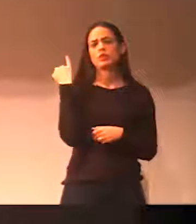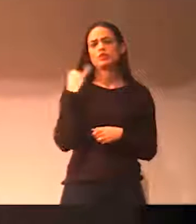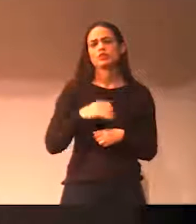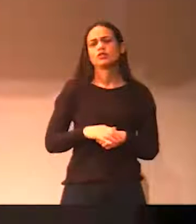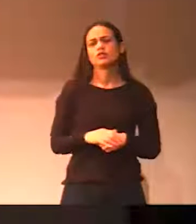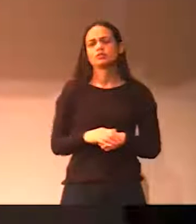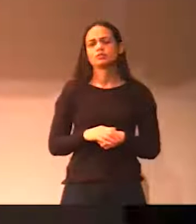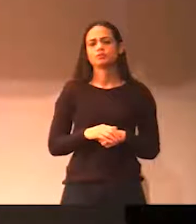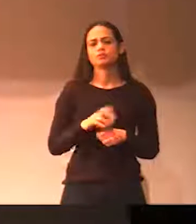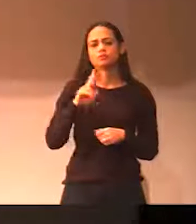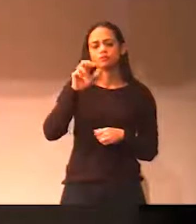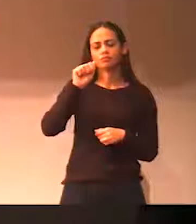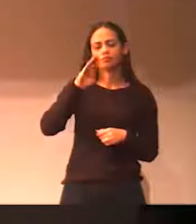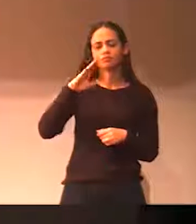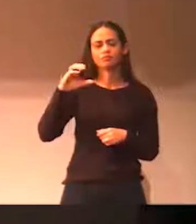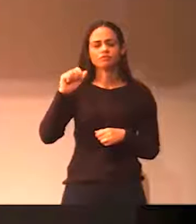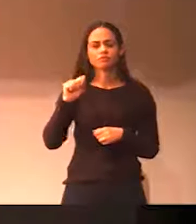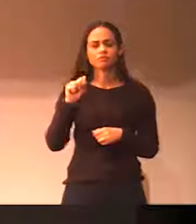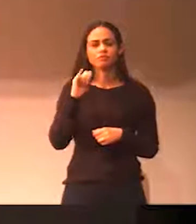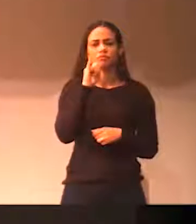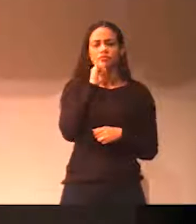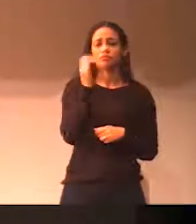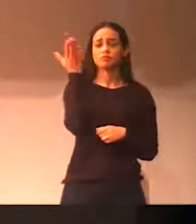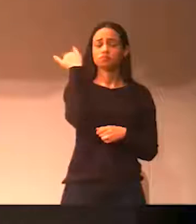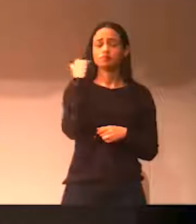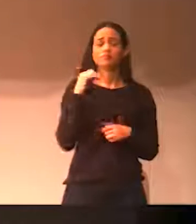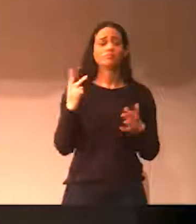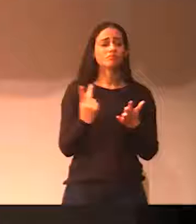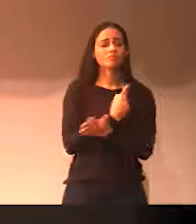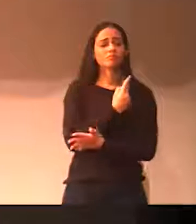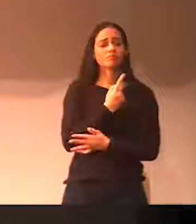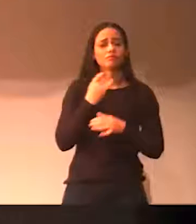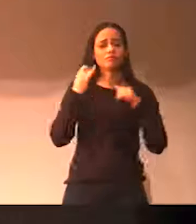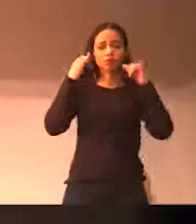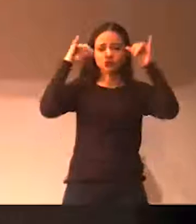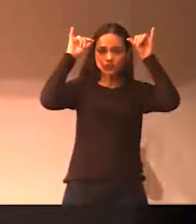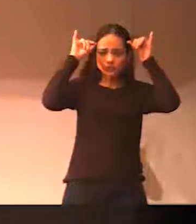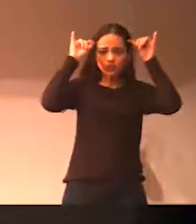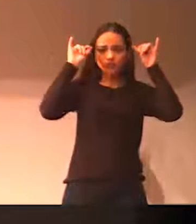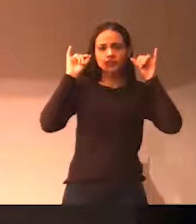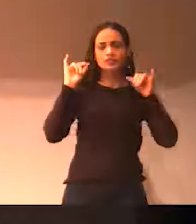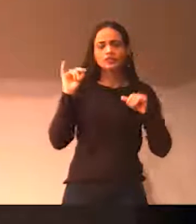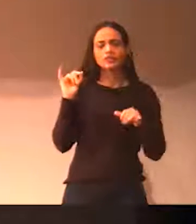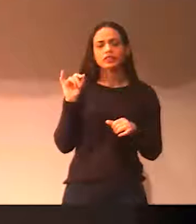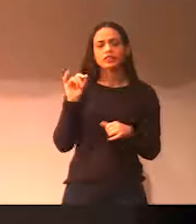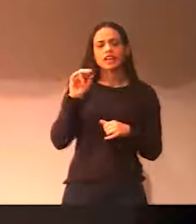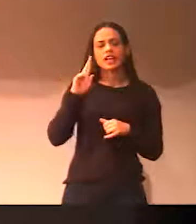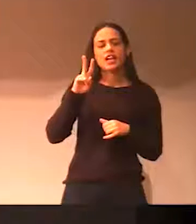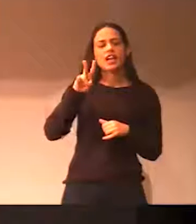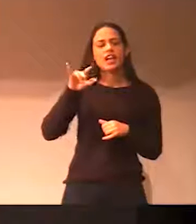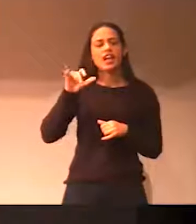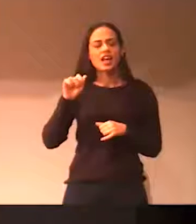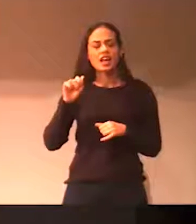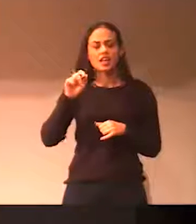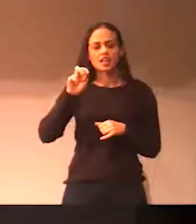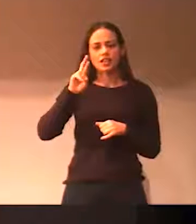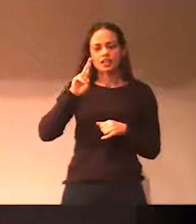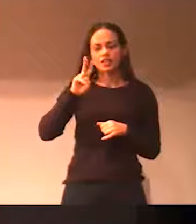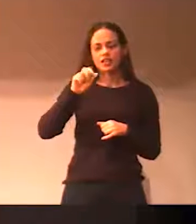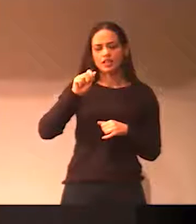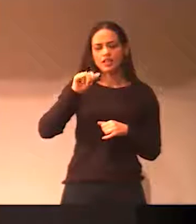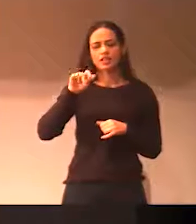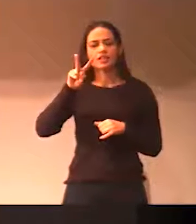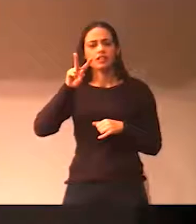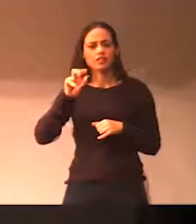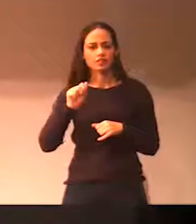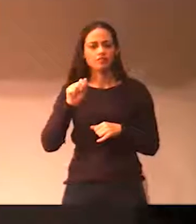pública. Nós tivemos um caso de raiva aqui em Vinhedo, no bezerro. Poderia ser um ser humano, poderia ter matado alguém. A campanha antirrábica não tem que acontecer uma vez